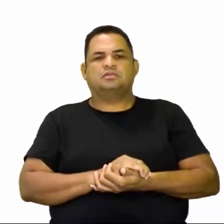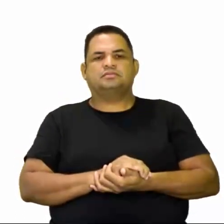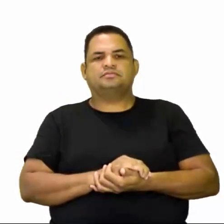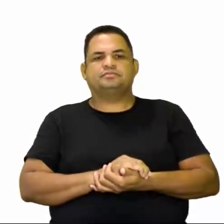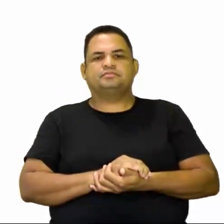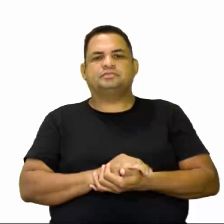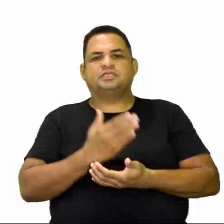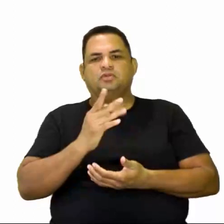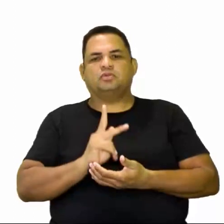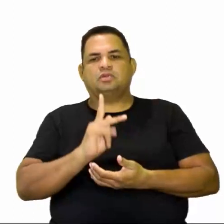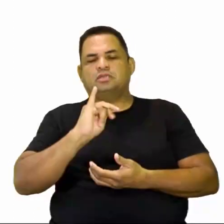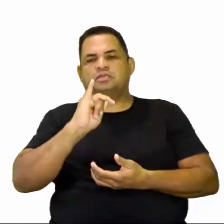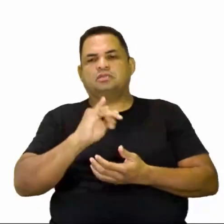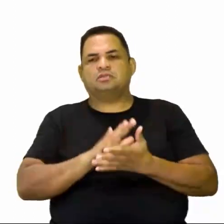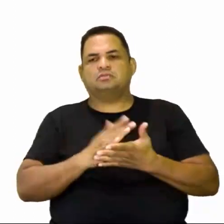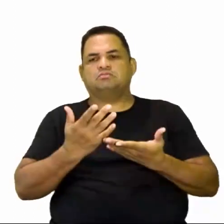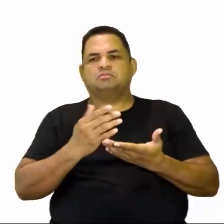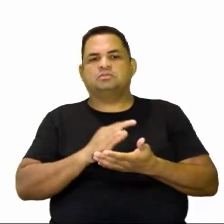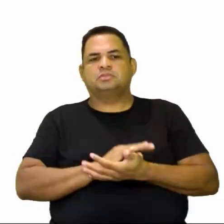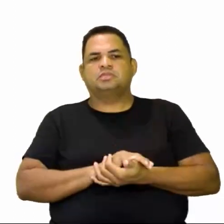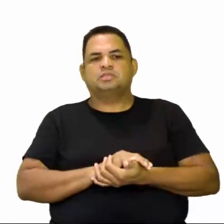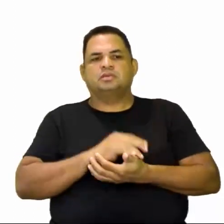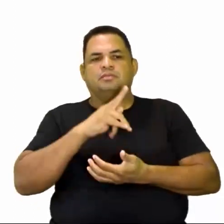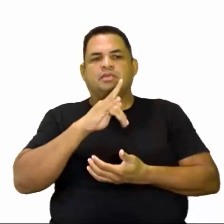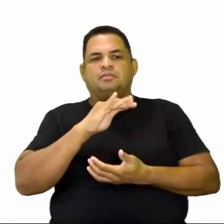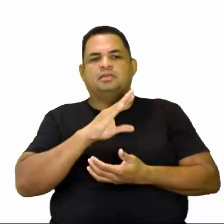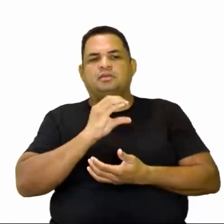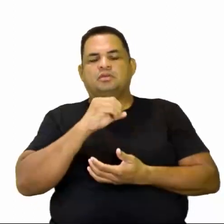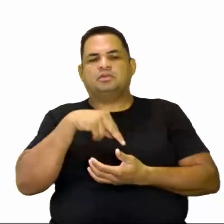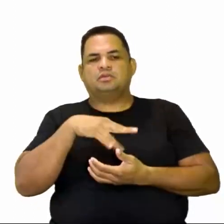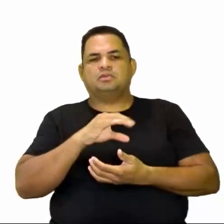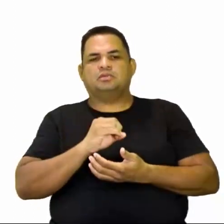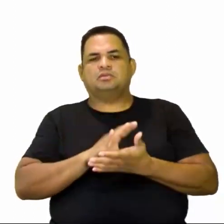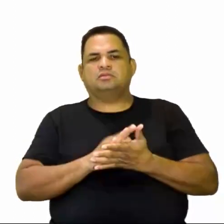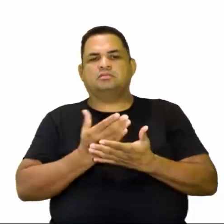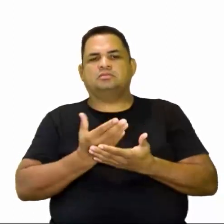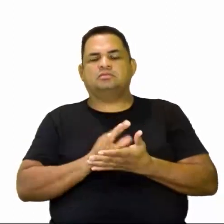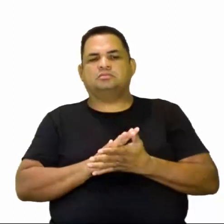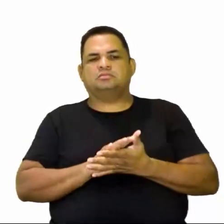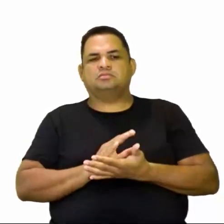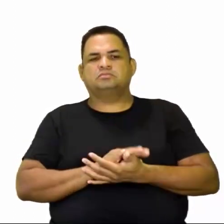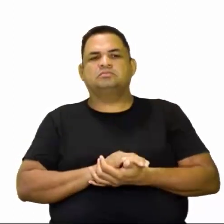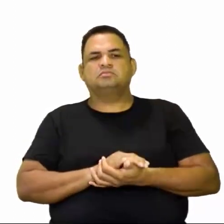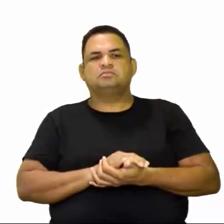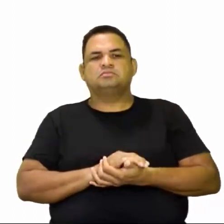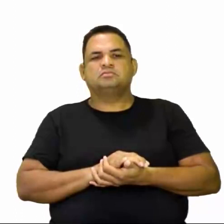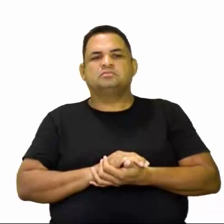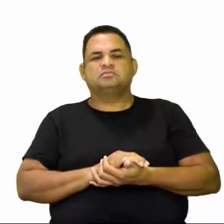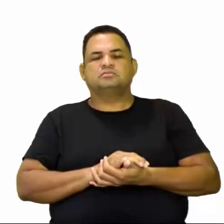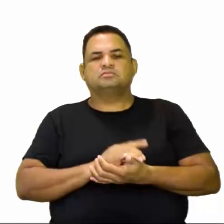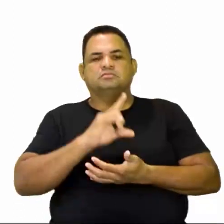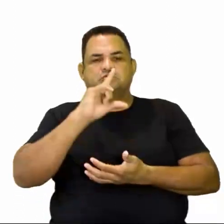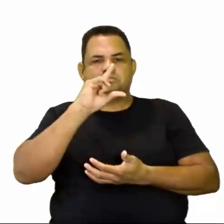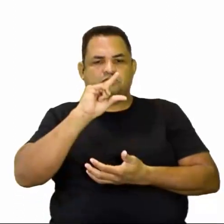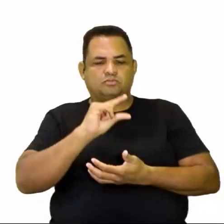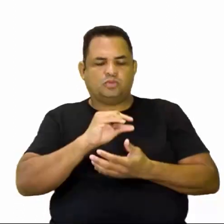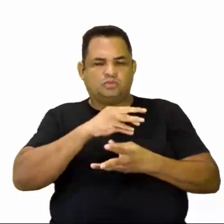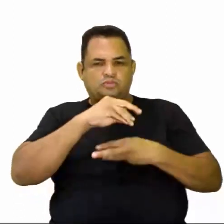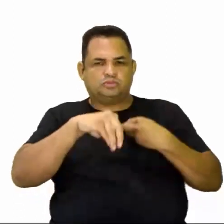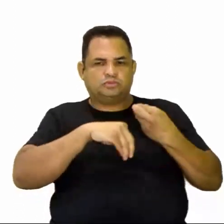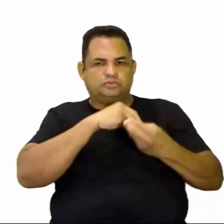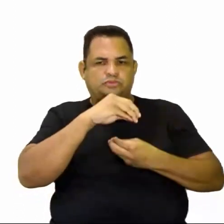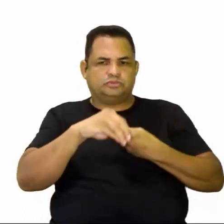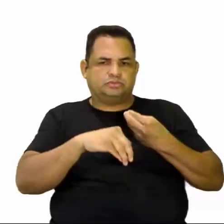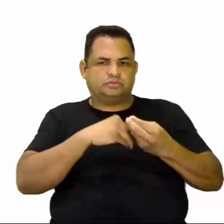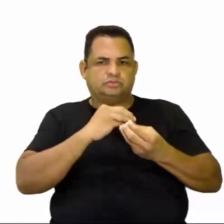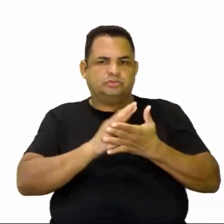de chumbo formado, o iodeto de chumbo, né, que foi formado, ele é menos solúvel que